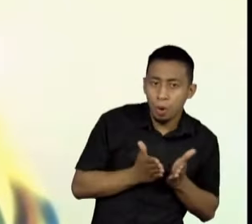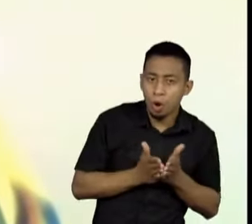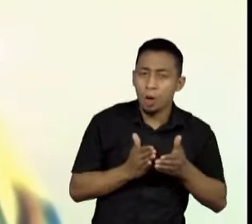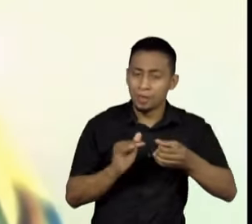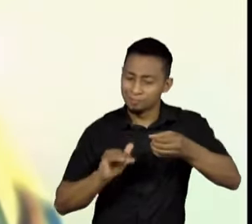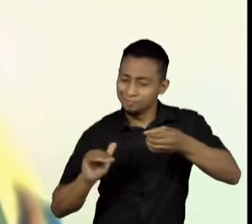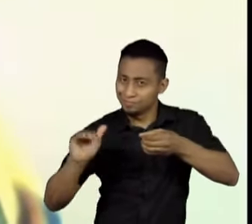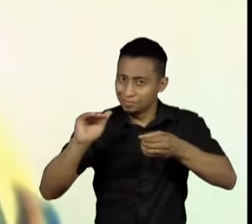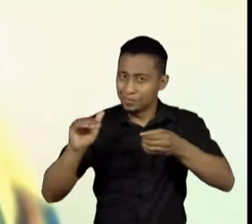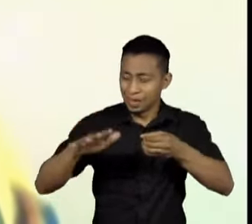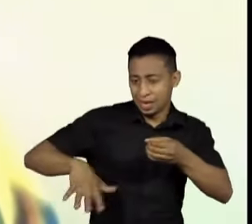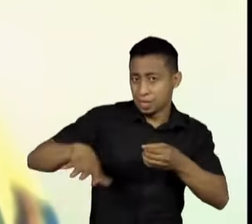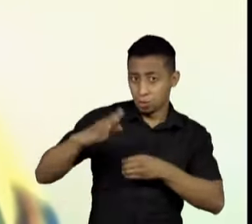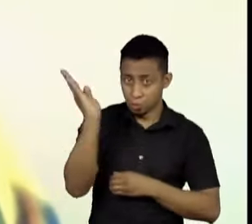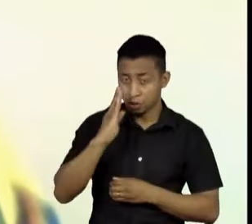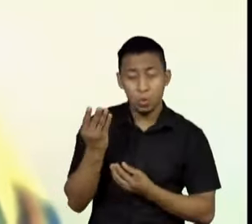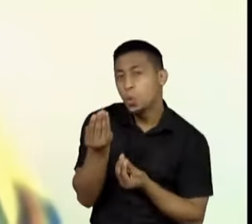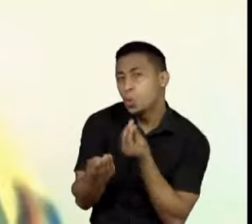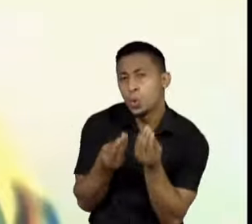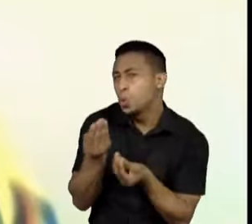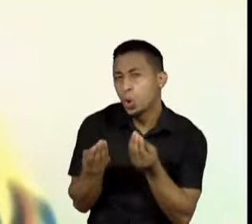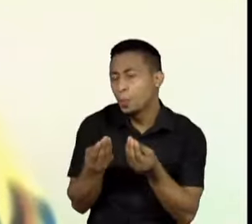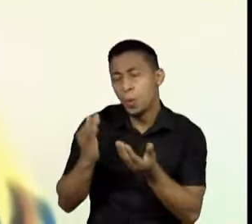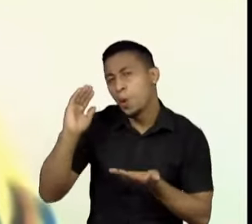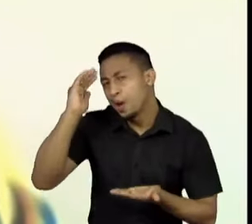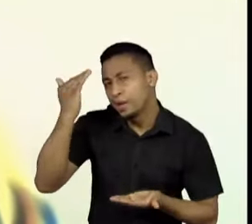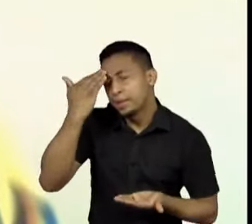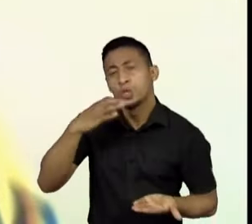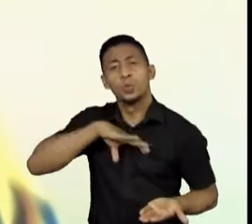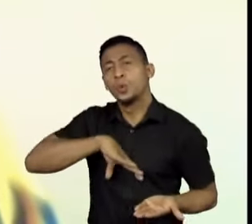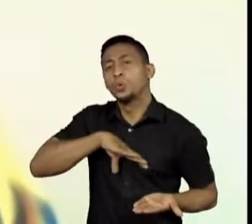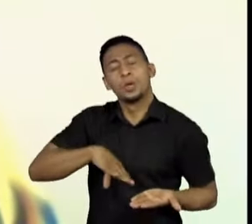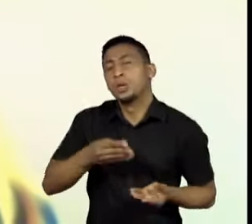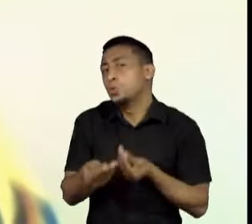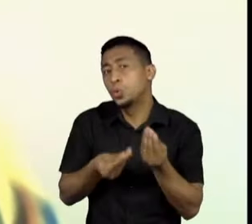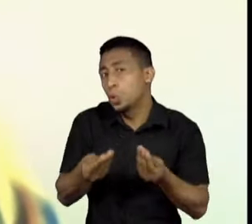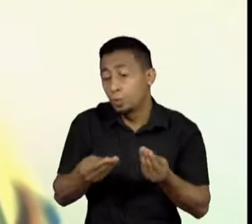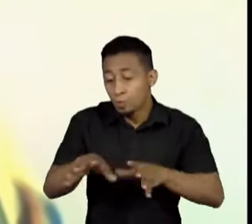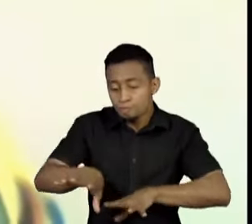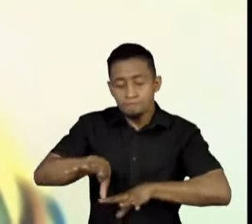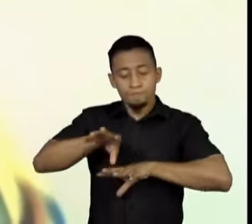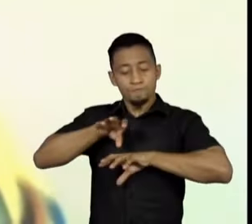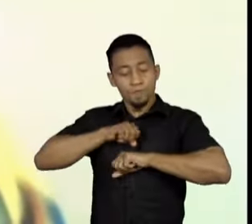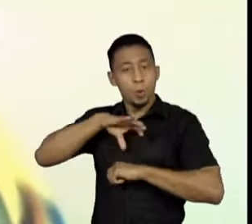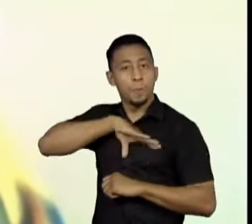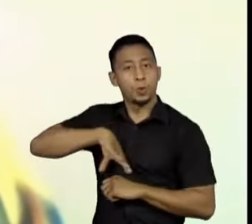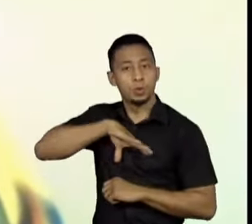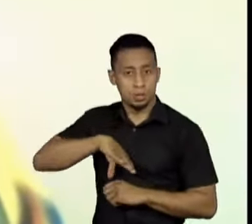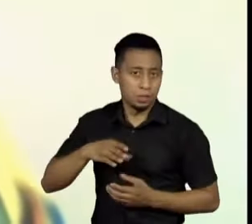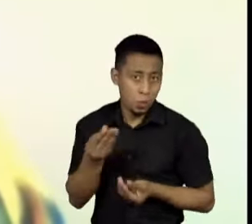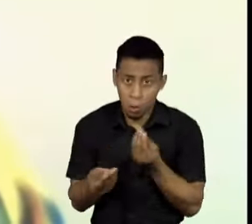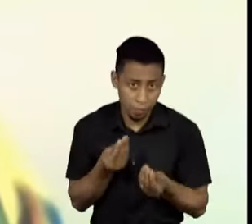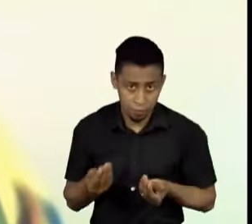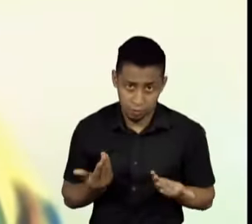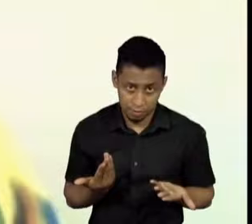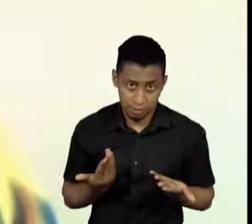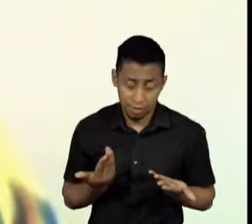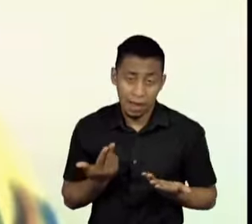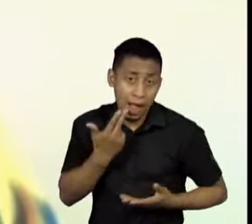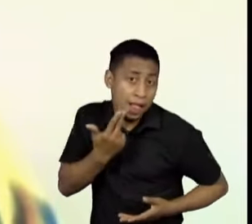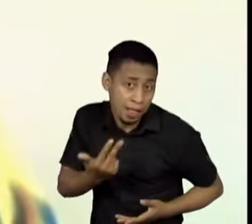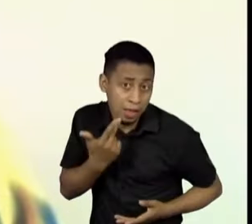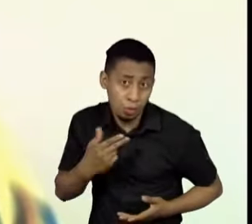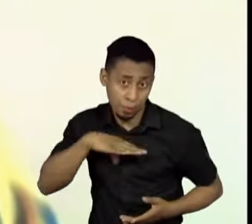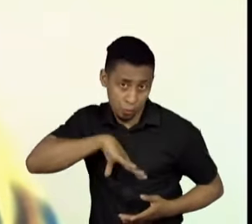nós, como brasileiros, como nós nos apropriamos da língua portuguesa, ela é uma maneira também